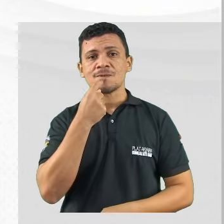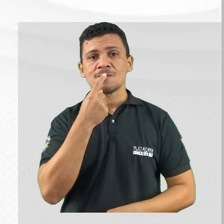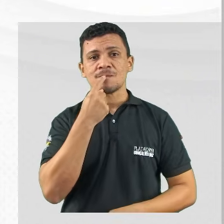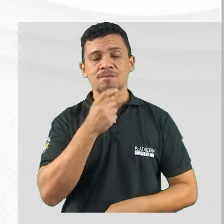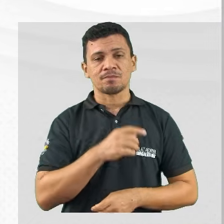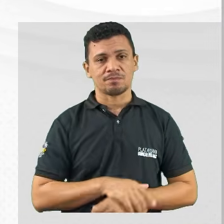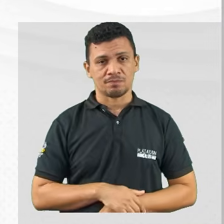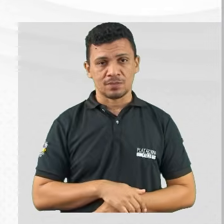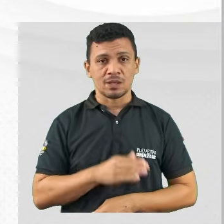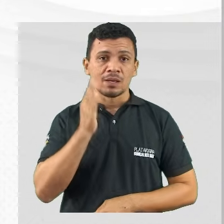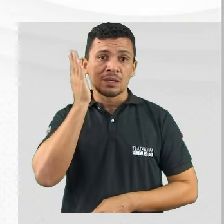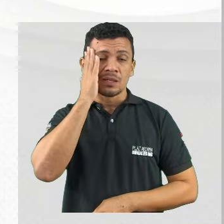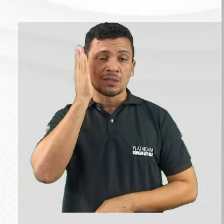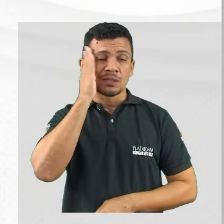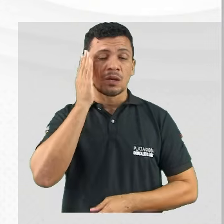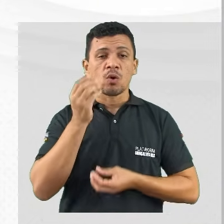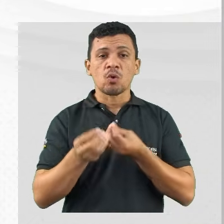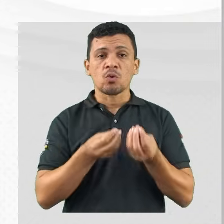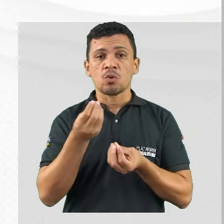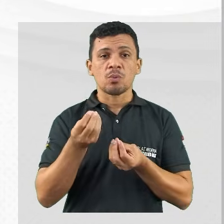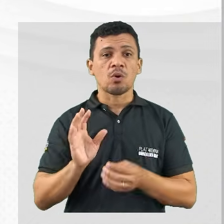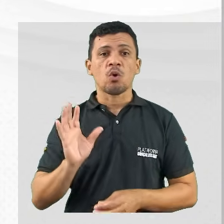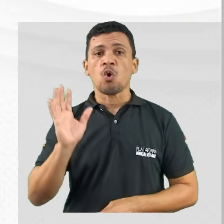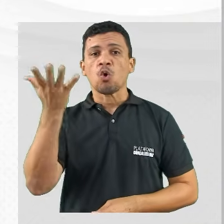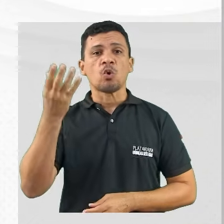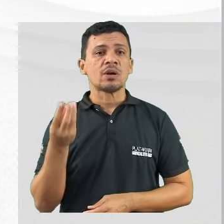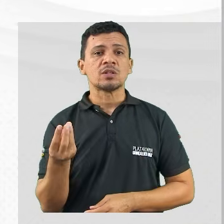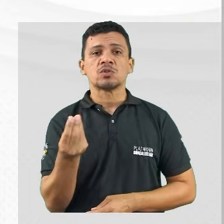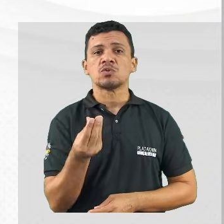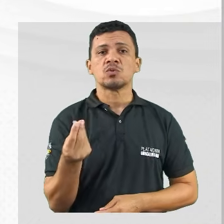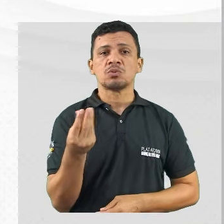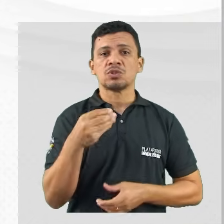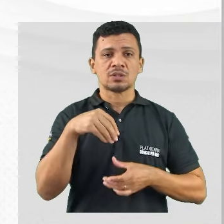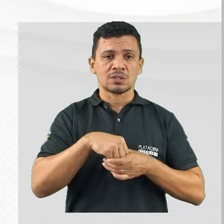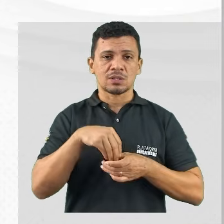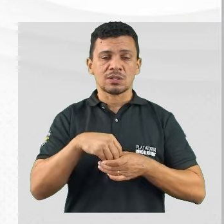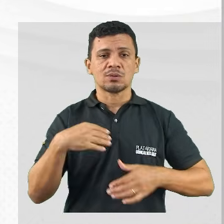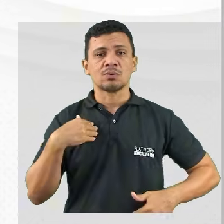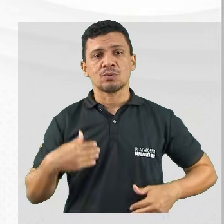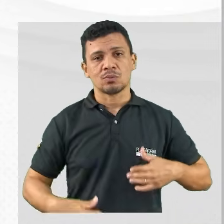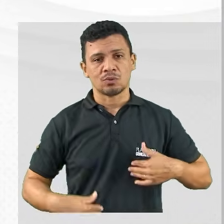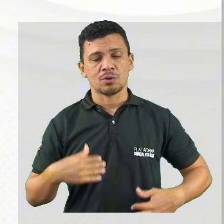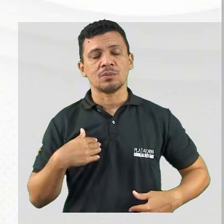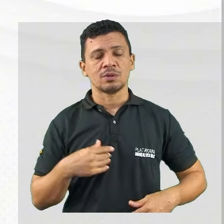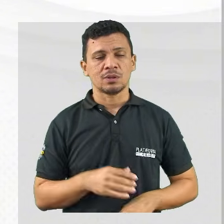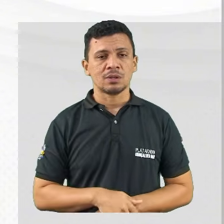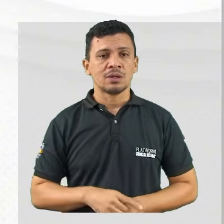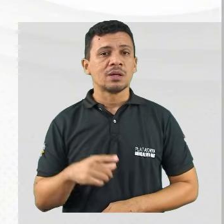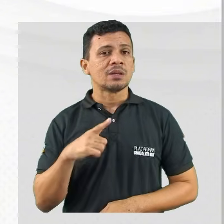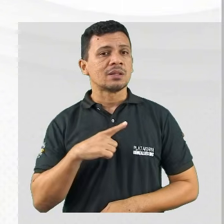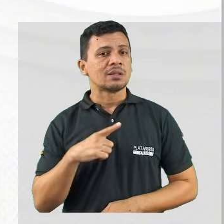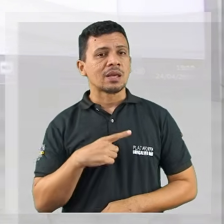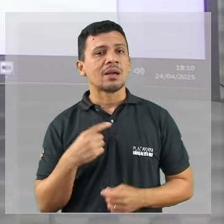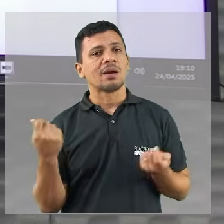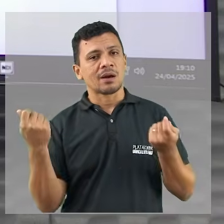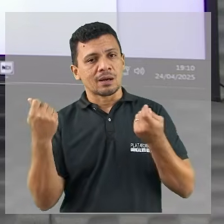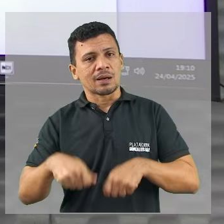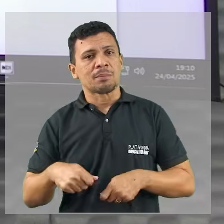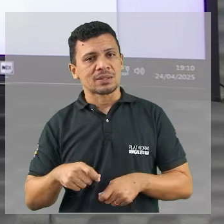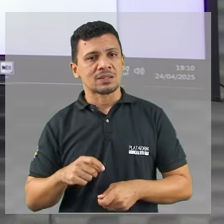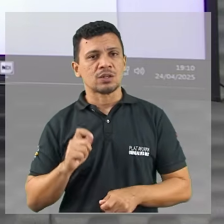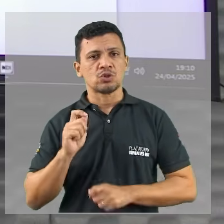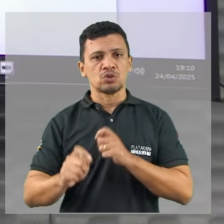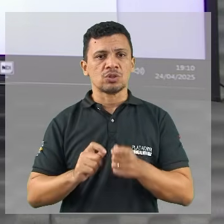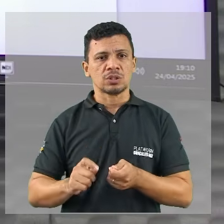para a gente entender como que pode ocorrer essa movimentação de substâncias dentro do corpo. Isso ocorre devido à capacidade de contrair e